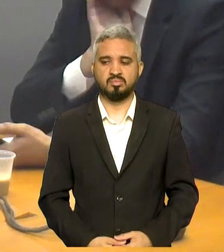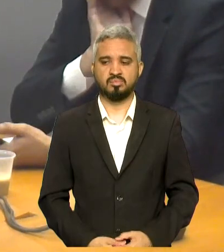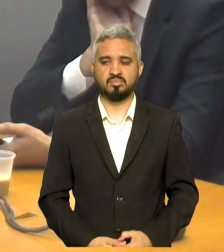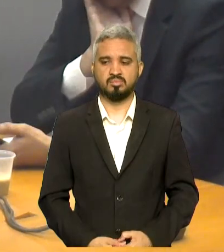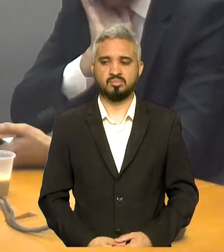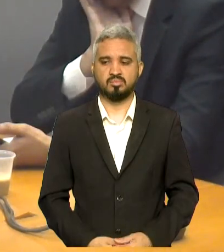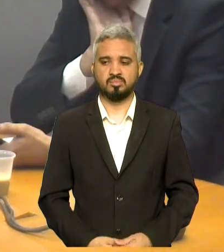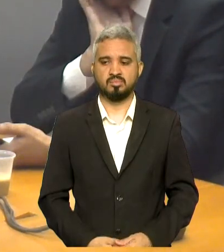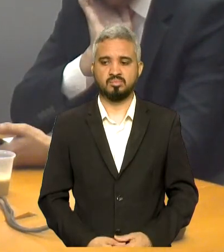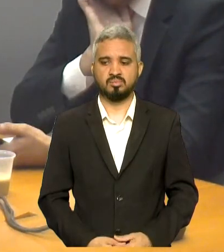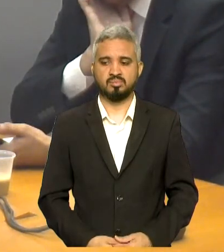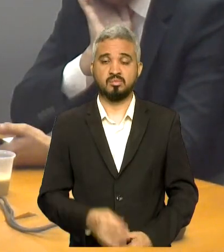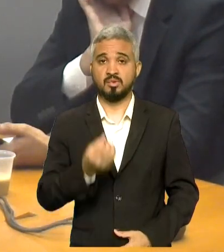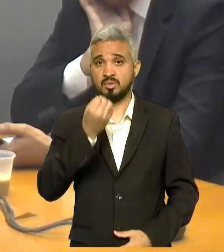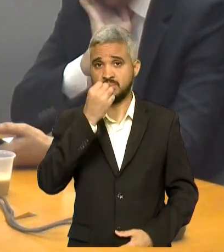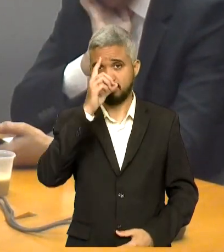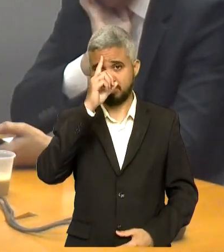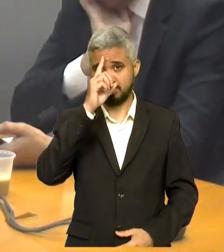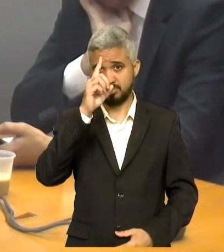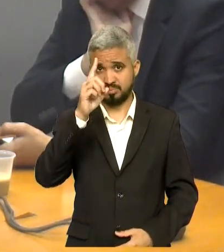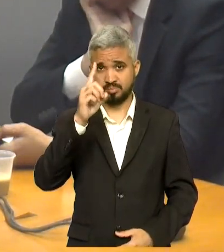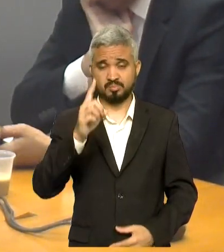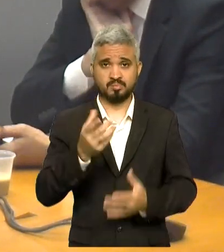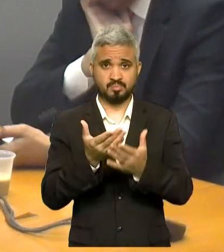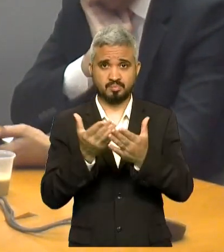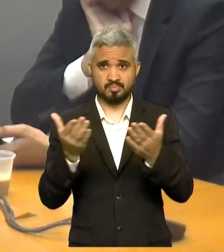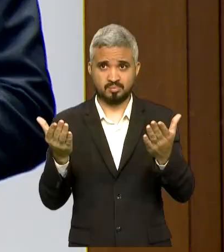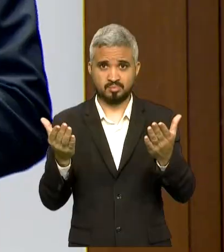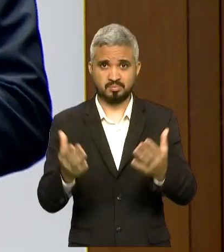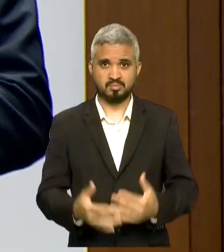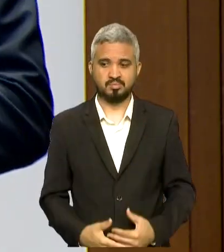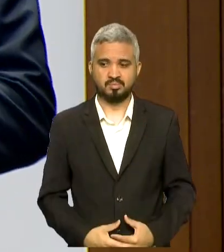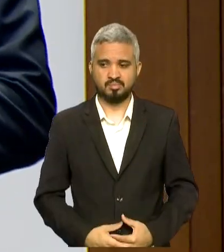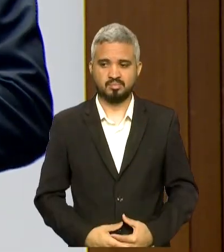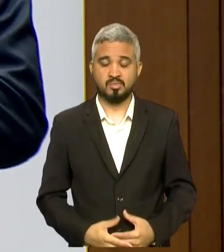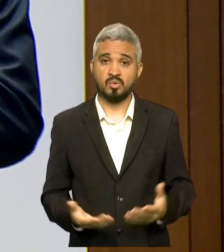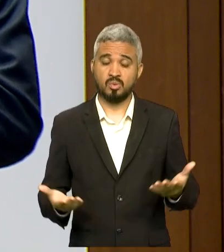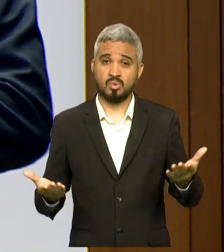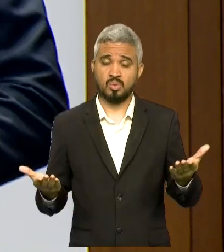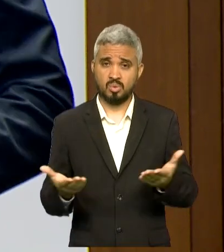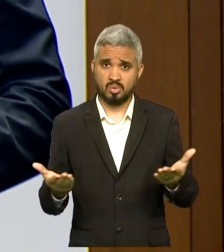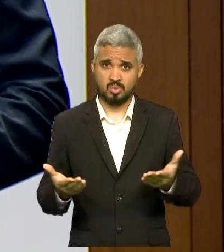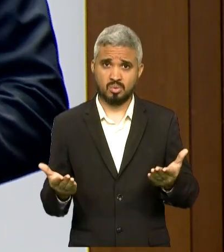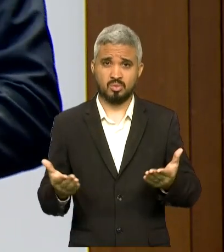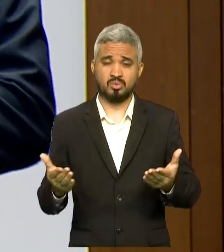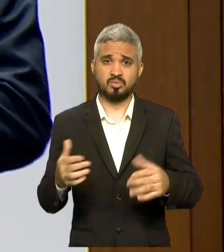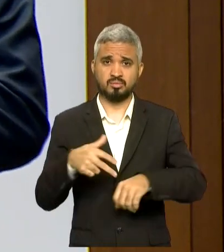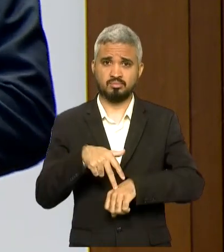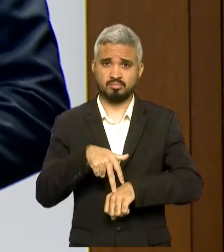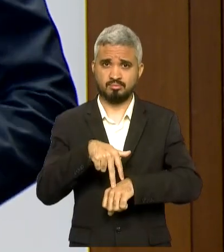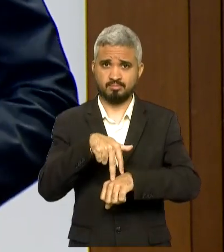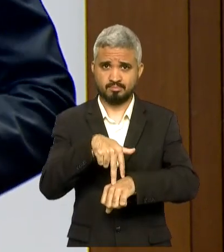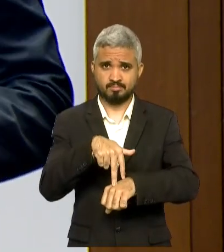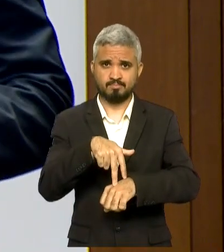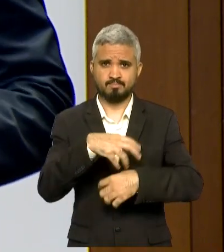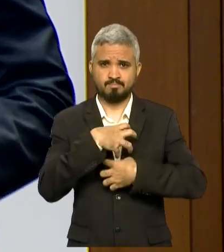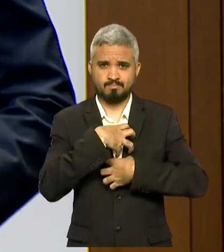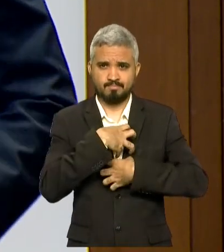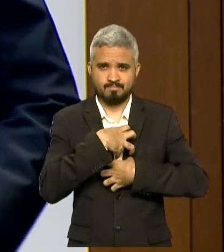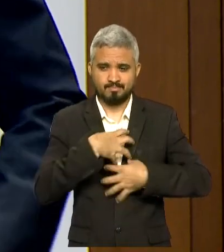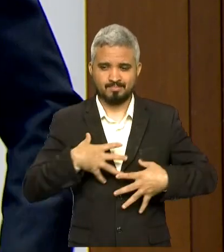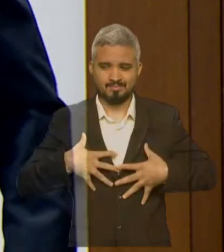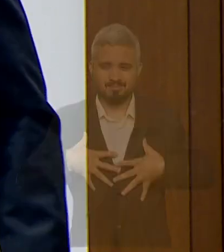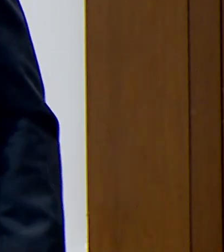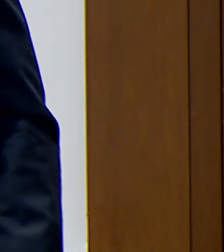Senhoras e senhores, bom dia, bom dia. Eu subo à tribuna com uma sensação de grande alegria.